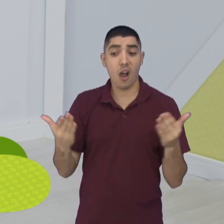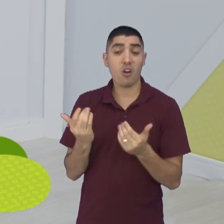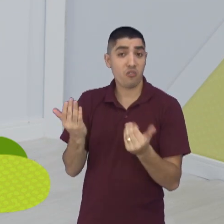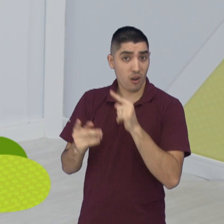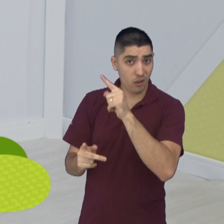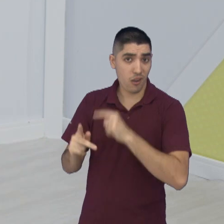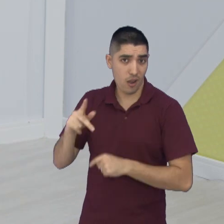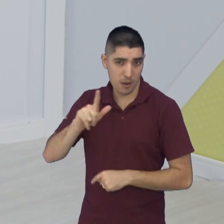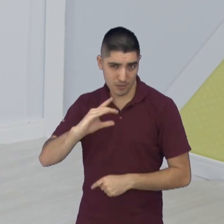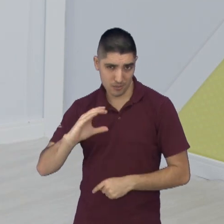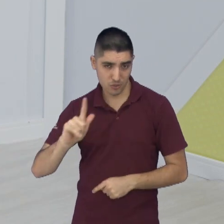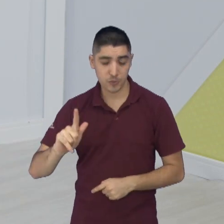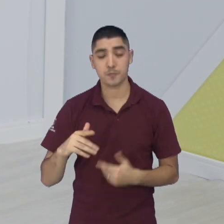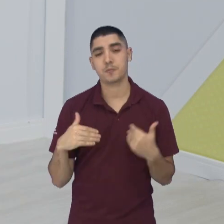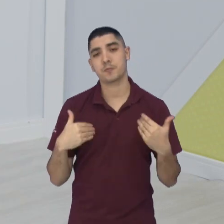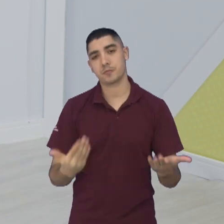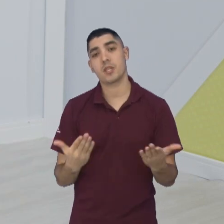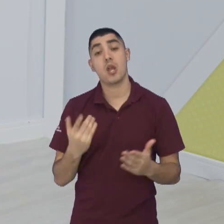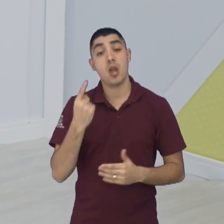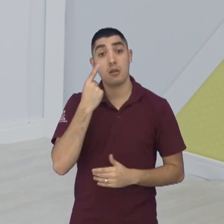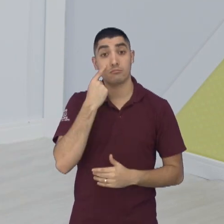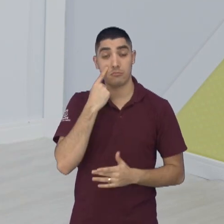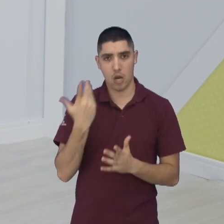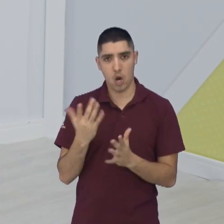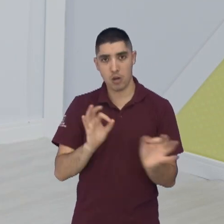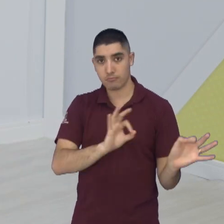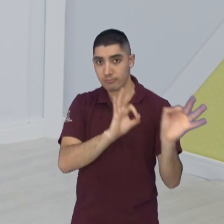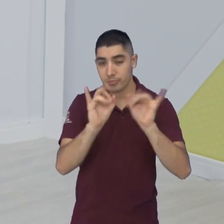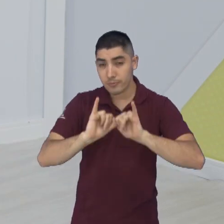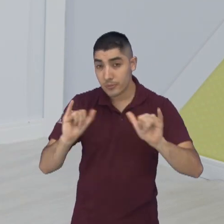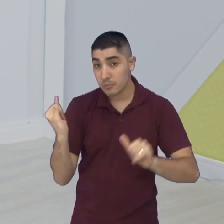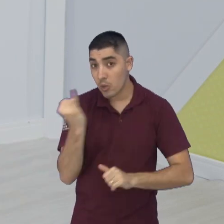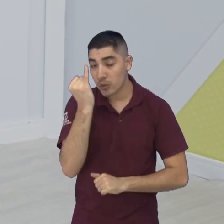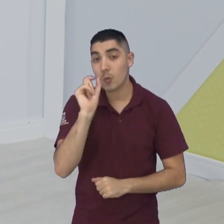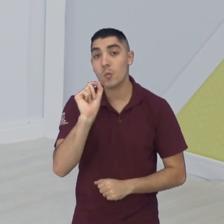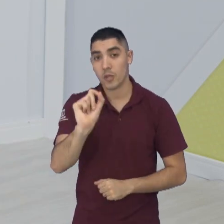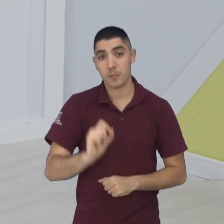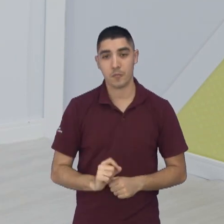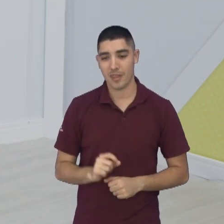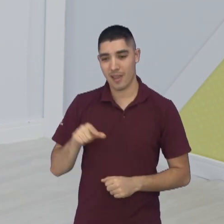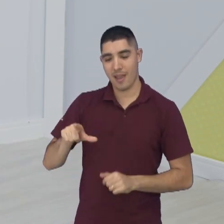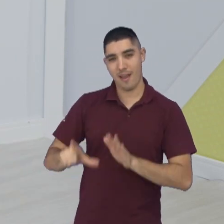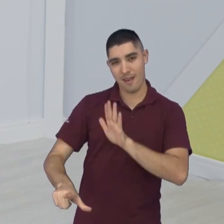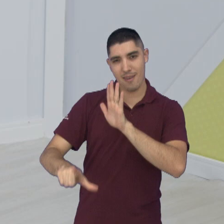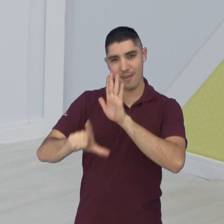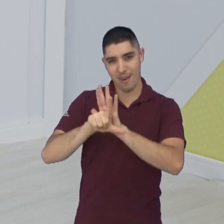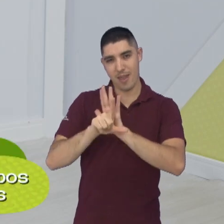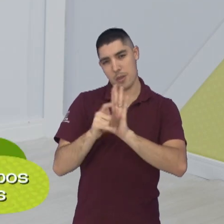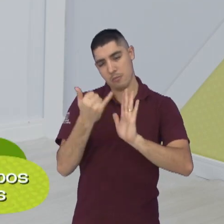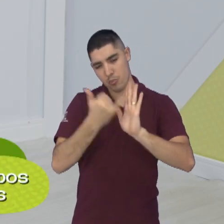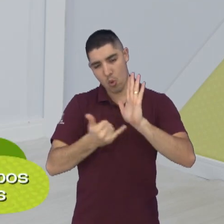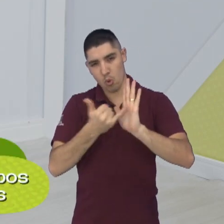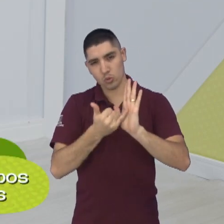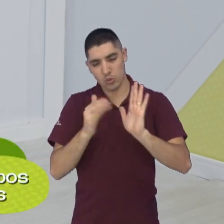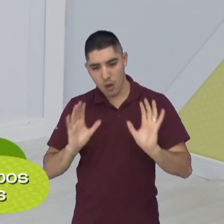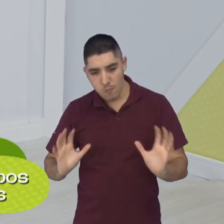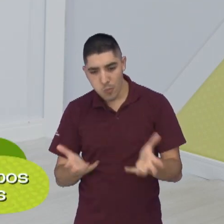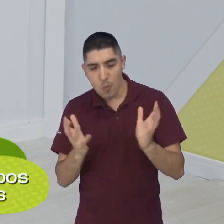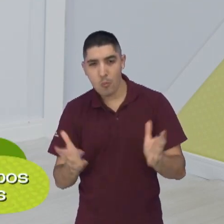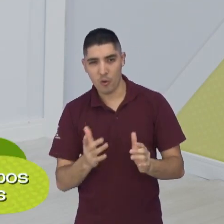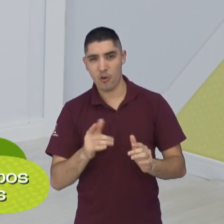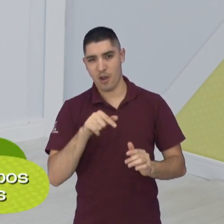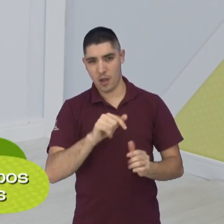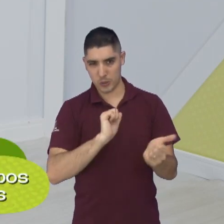Paraíba, tá certo? Brunão, pra gente fechar o Hora de hoje, olha só que notícia bacana também. A Lei de Incentivo Fiscal de São José dos Campos, a LIF,